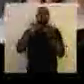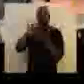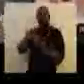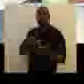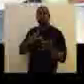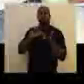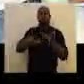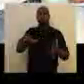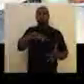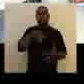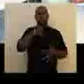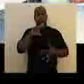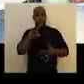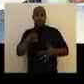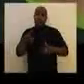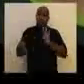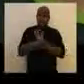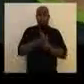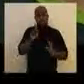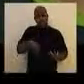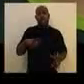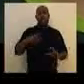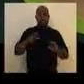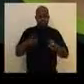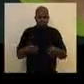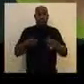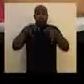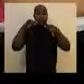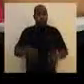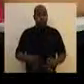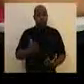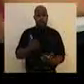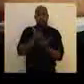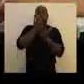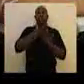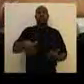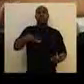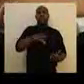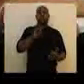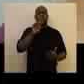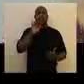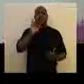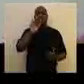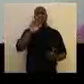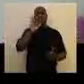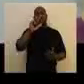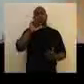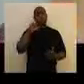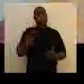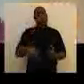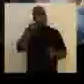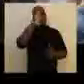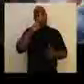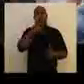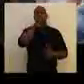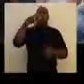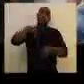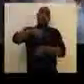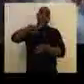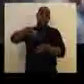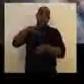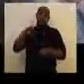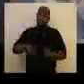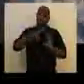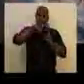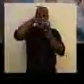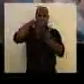modelo socioambiental que vai garantir, nós imaginamos, a sustentabilidade do Brasil, de outras nações e